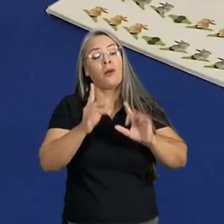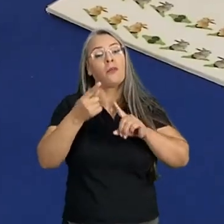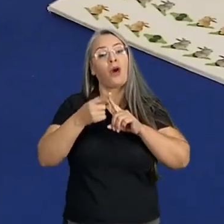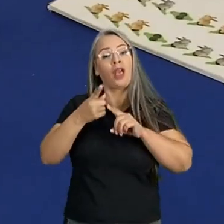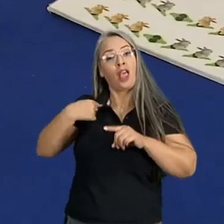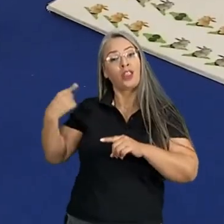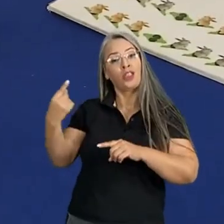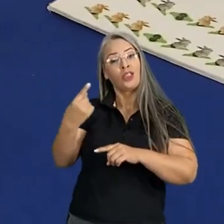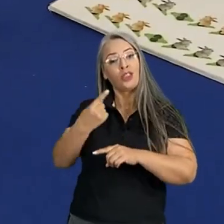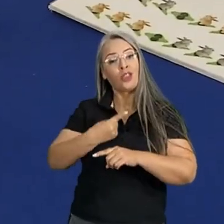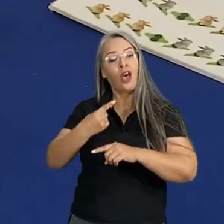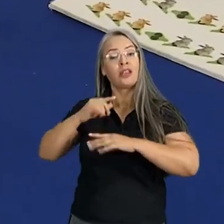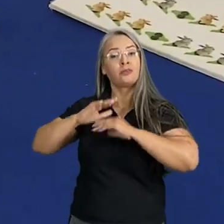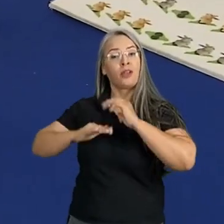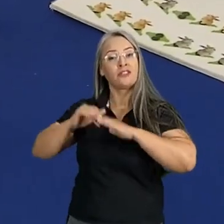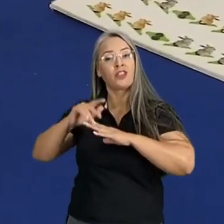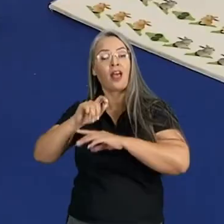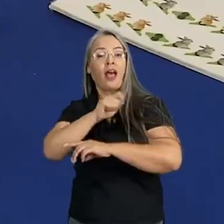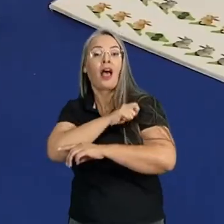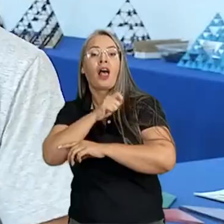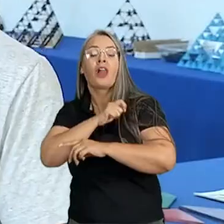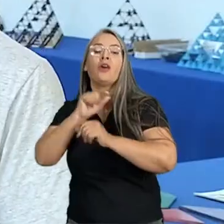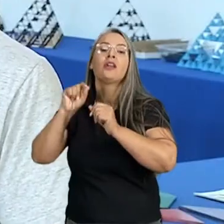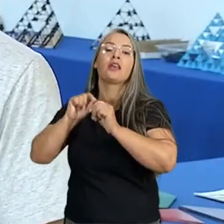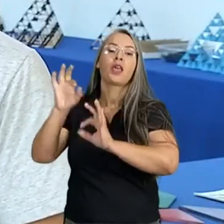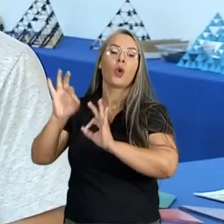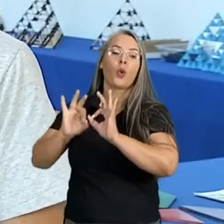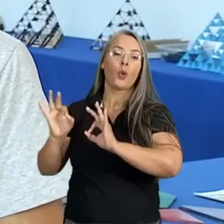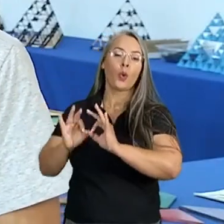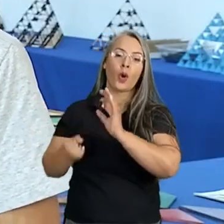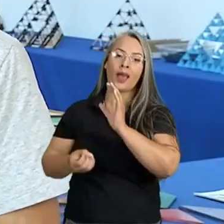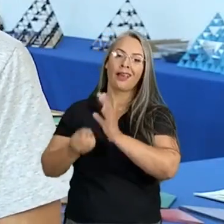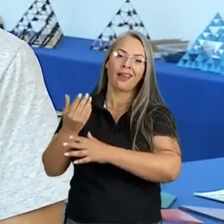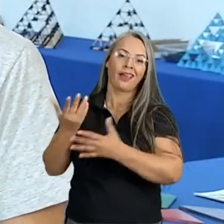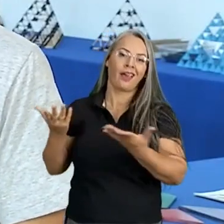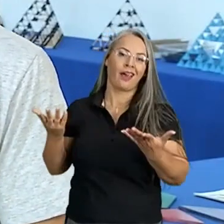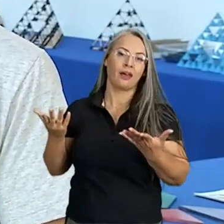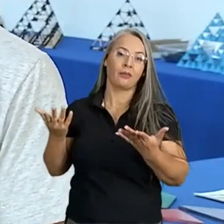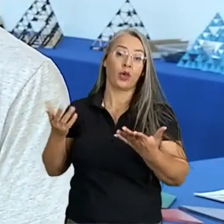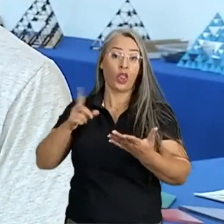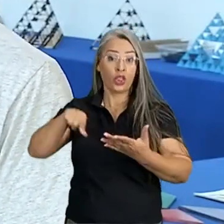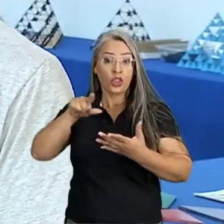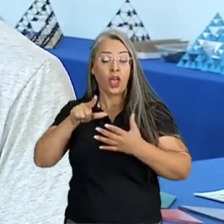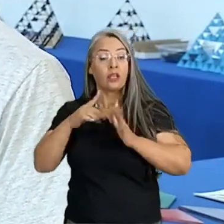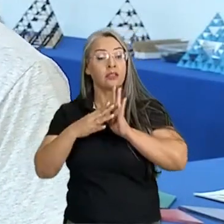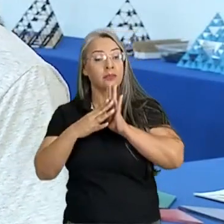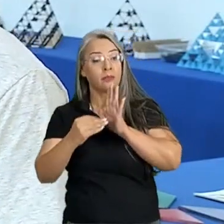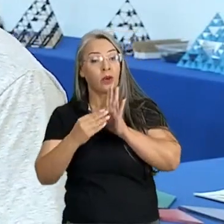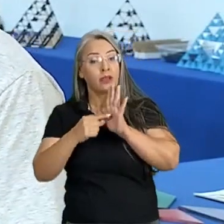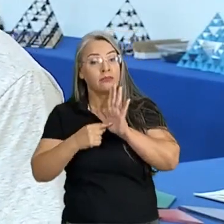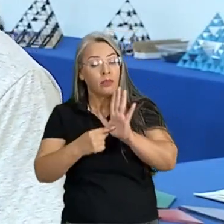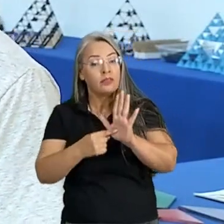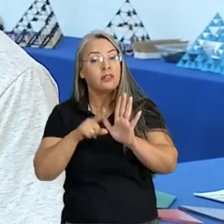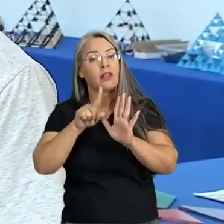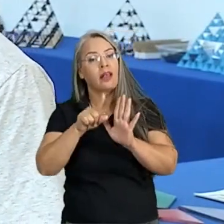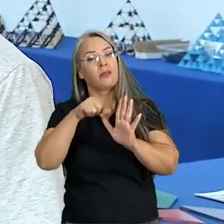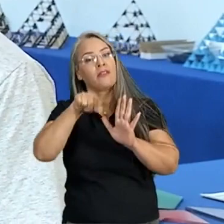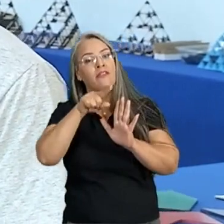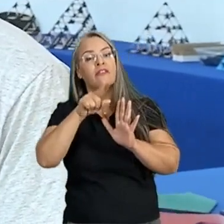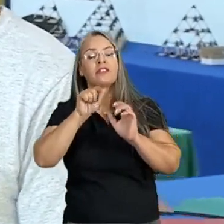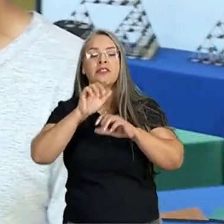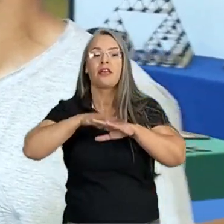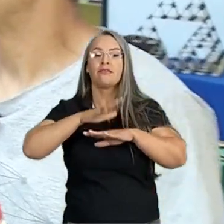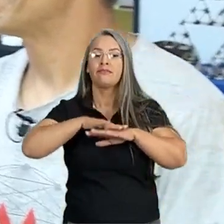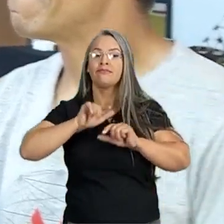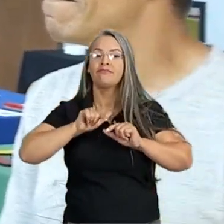mandaram os arquivos vetorizados e vocês fazem vocês mesmo não mas você não consiga comprar em lojas tá E